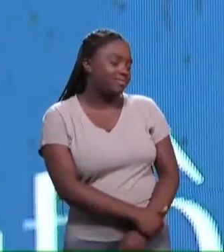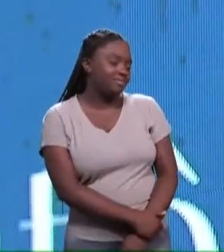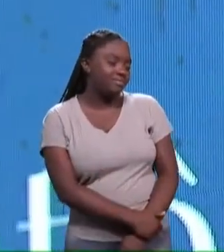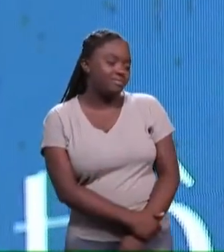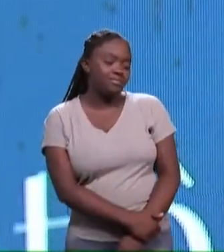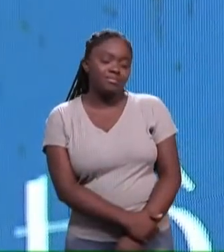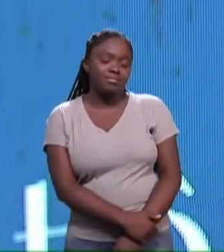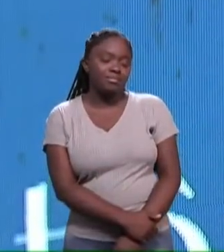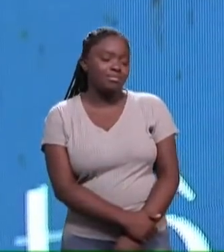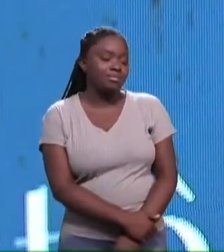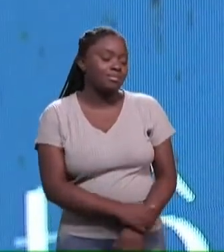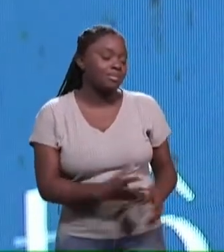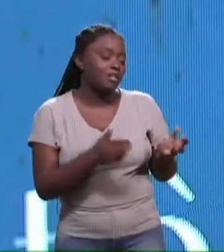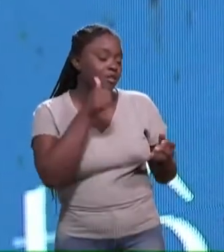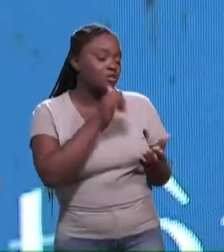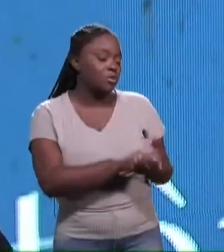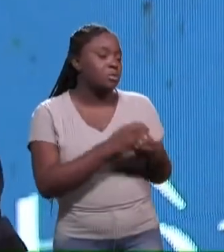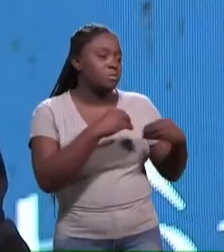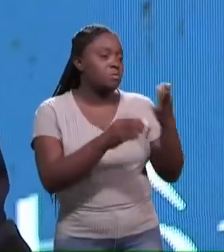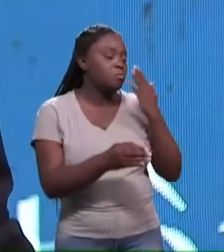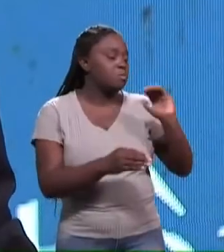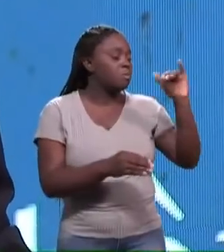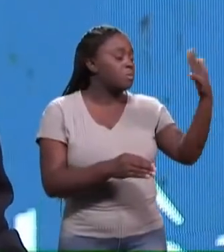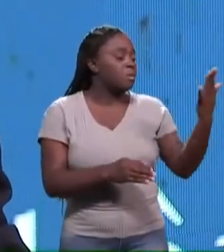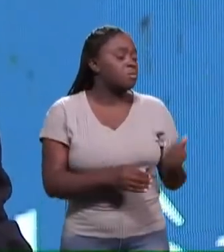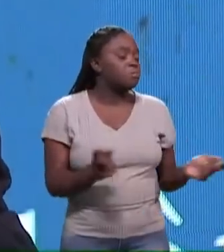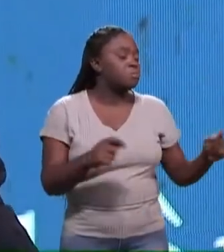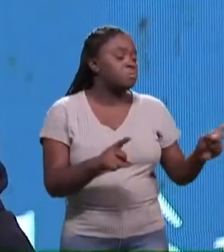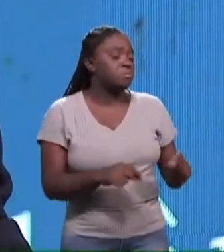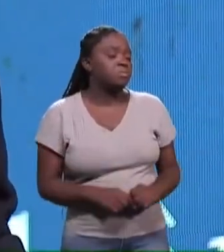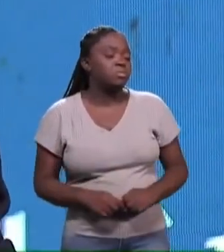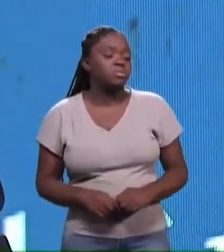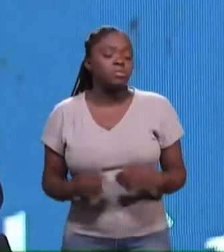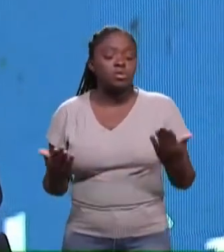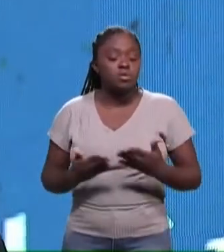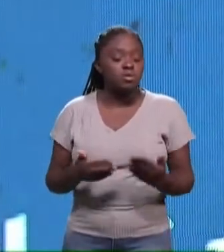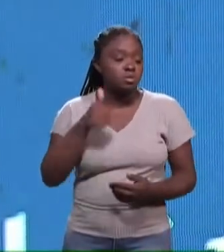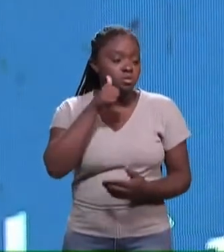Ele quer levar a mulher dele para comer fora, não tem dinheiro. Eu, a minha mulher está querendo sair para comer com outro cara.